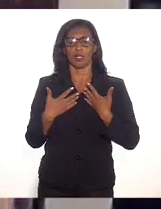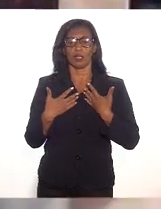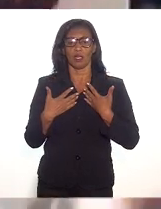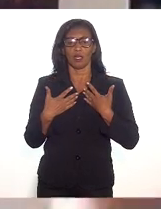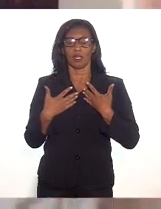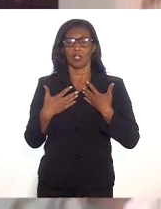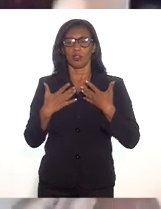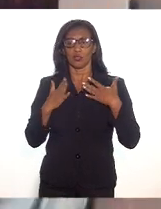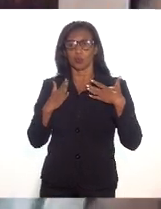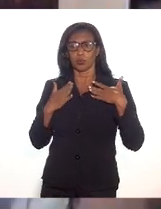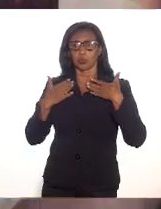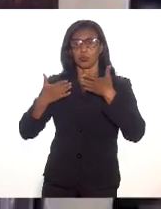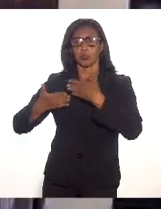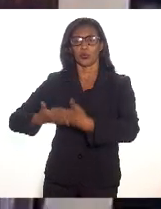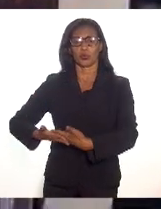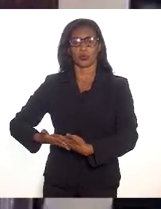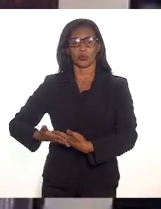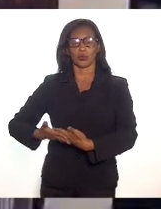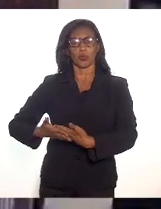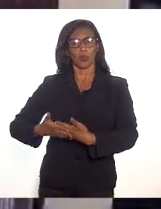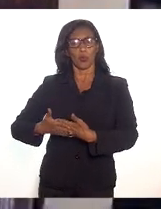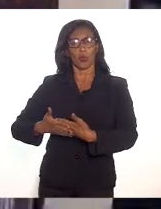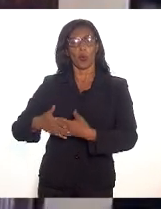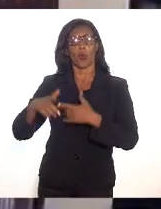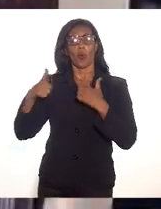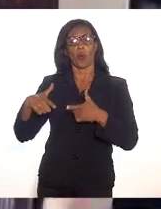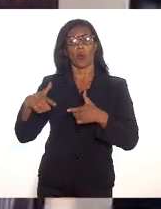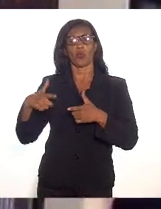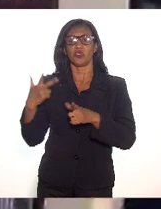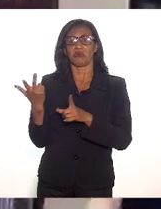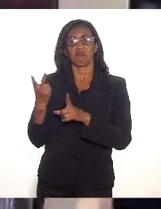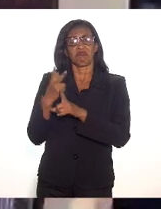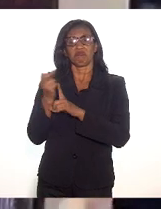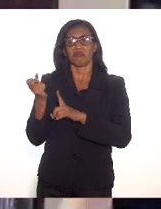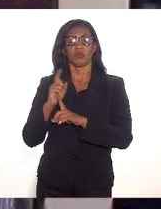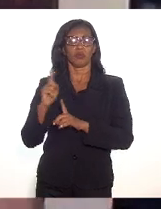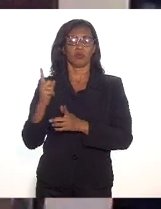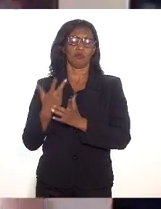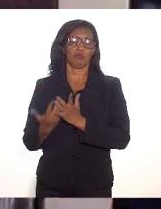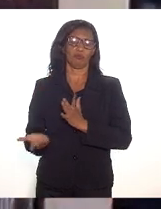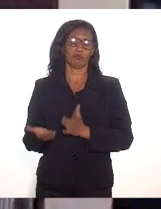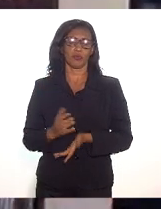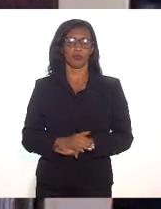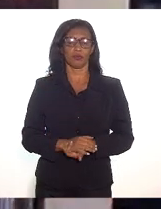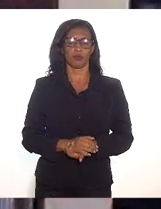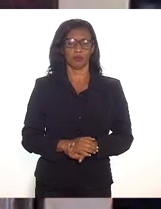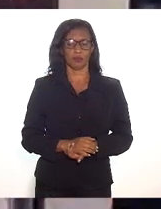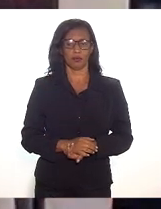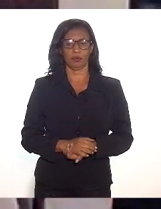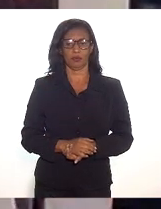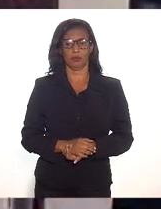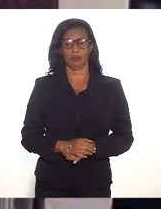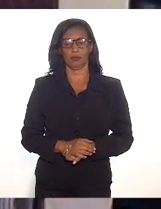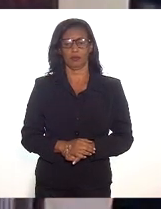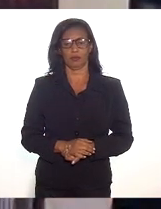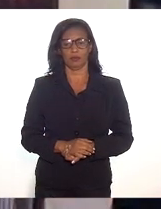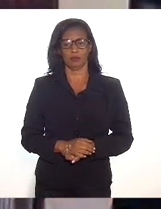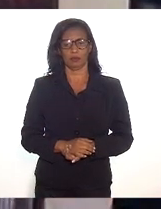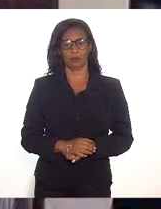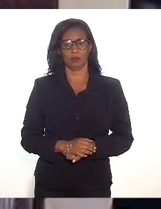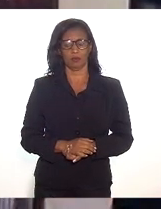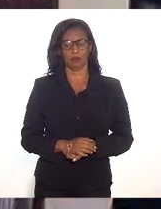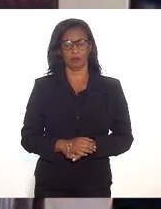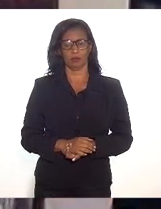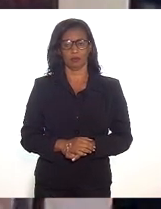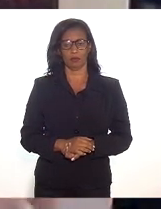uma empreitada onde ele não foi o vencedor. Então, é isso daí. E eu vou fechar dizendo o